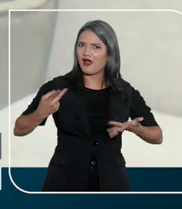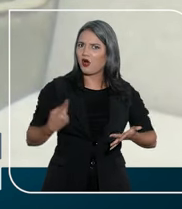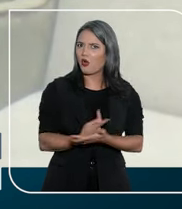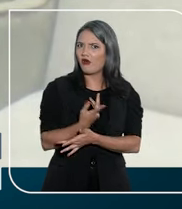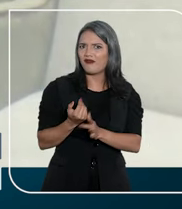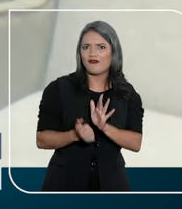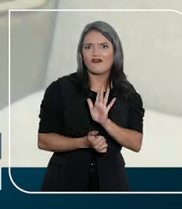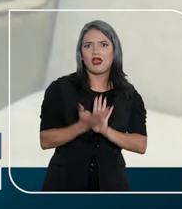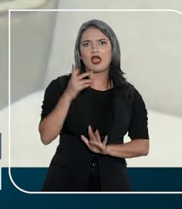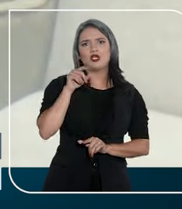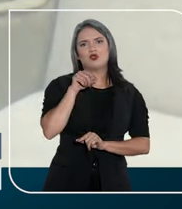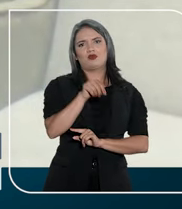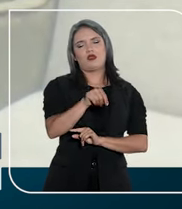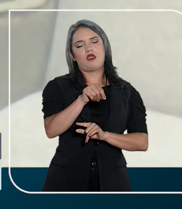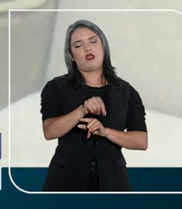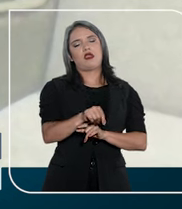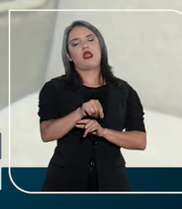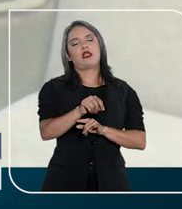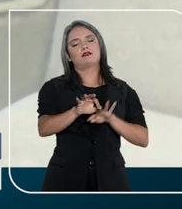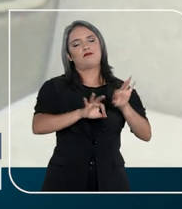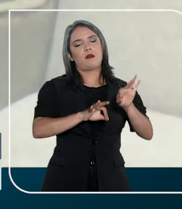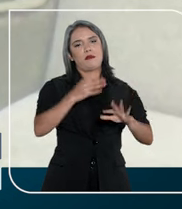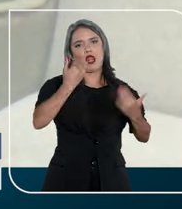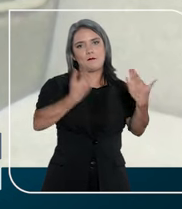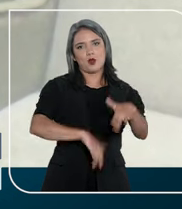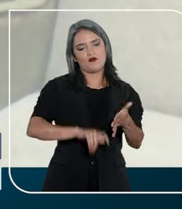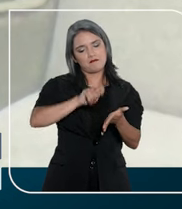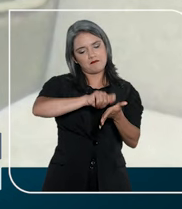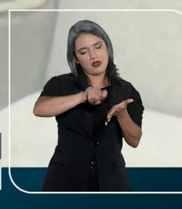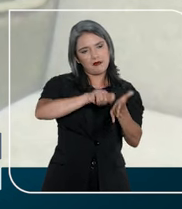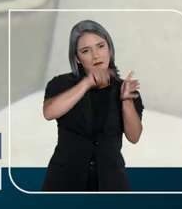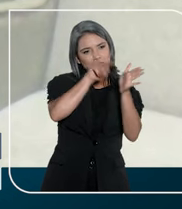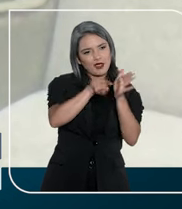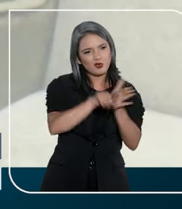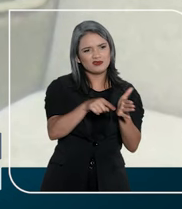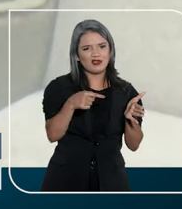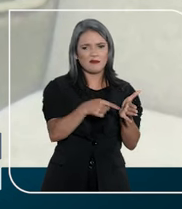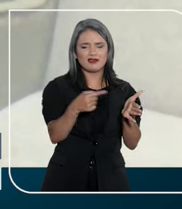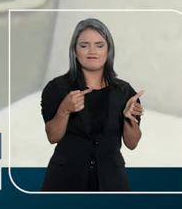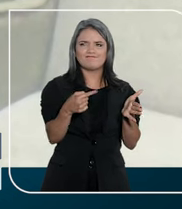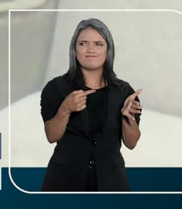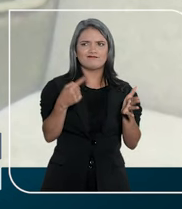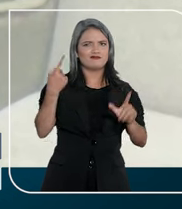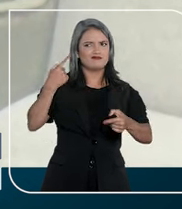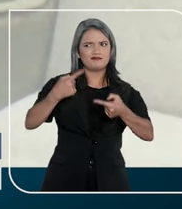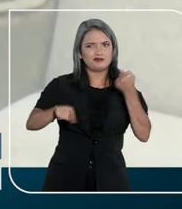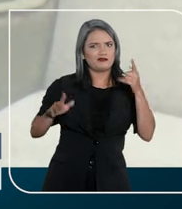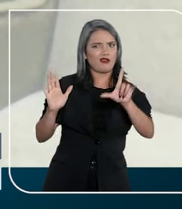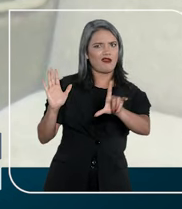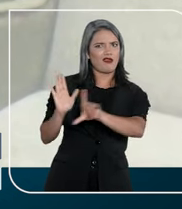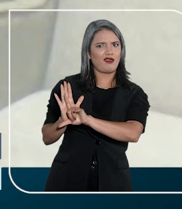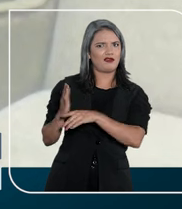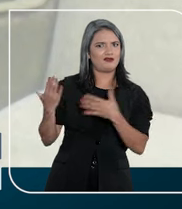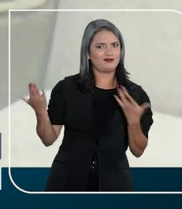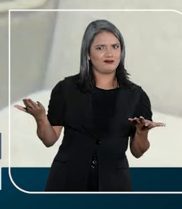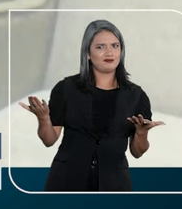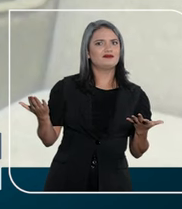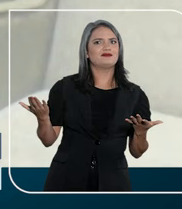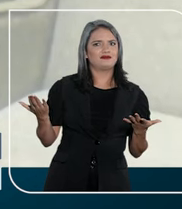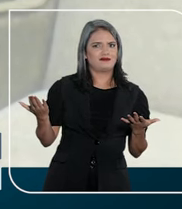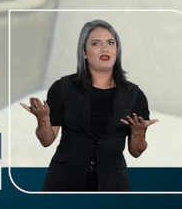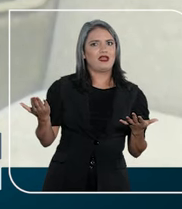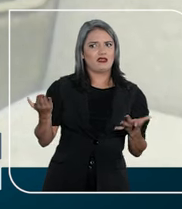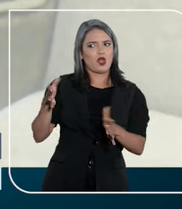banca formula questões que fogem da legalidade, e a legalidade aí no sentido amplo, né? Da